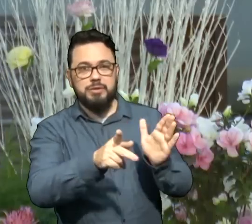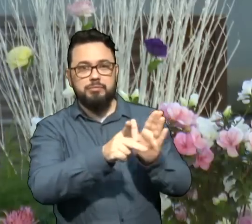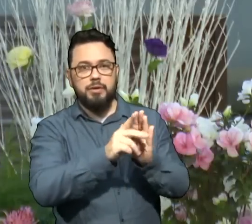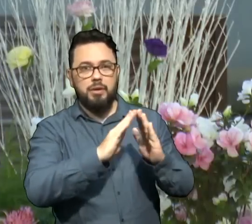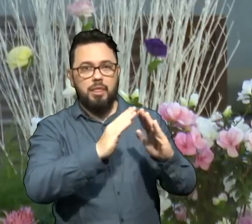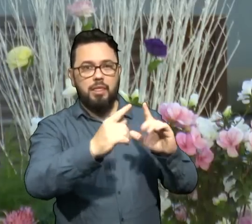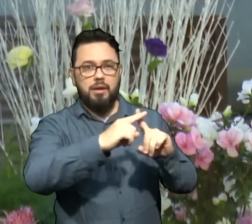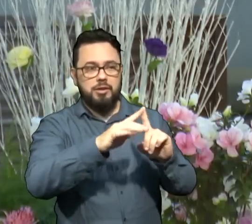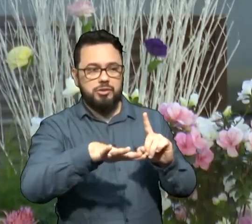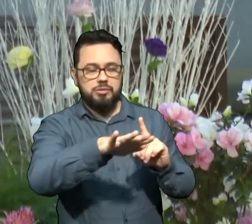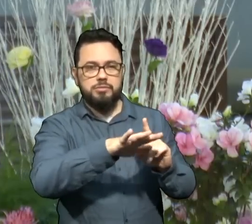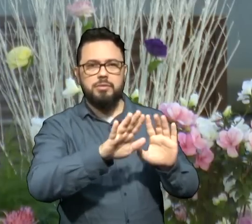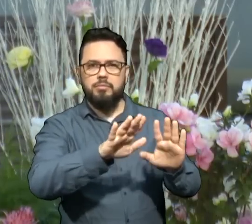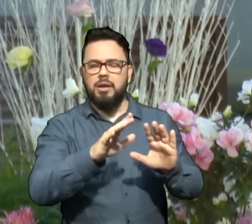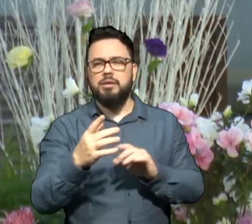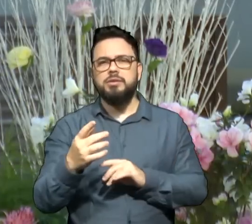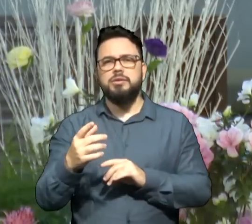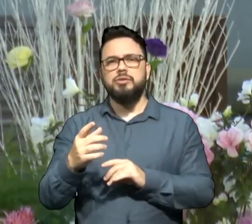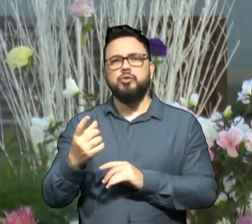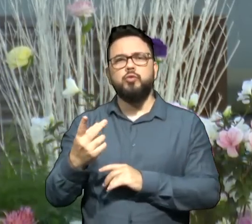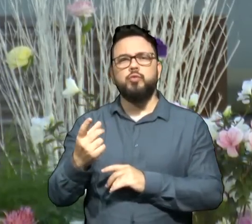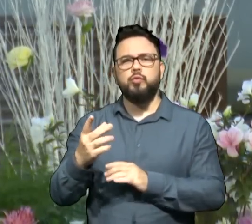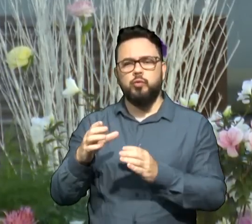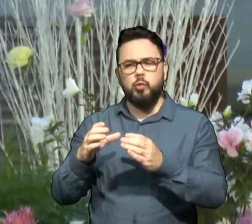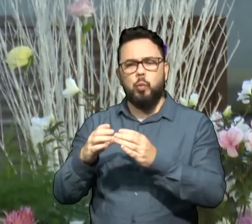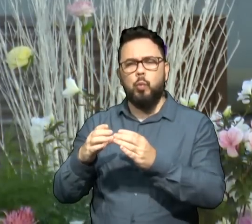12 Quem pagou o imposto do